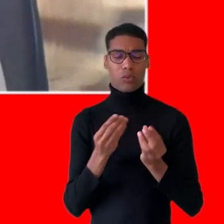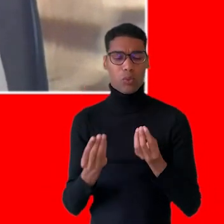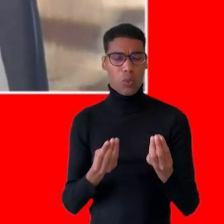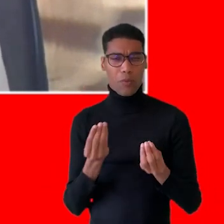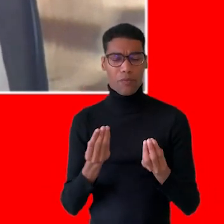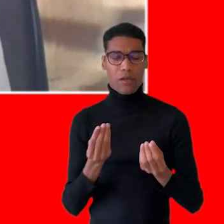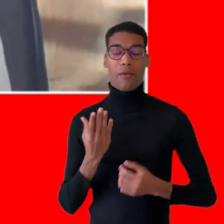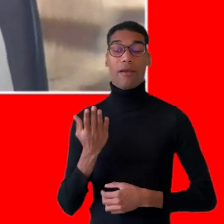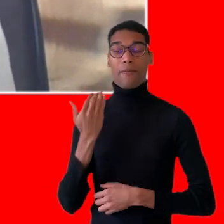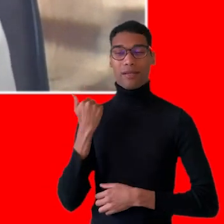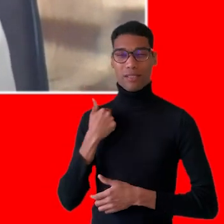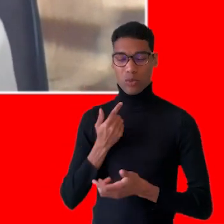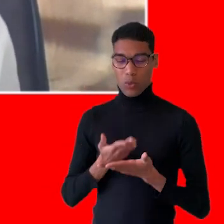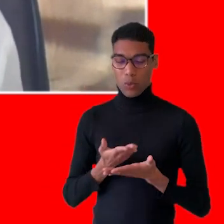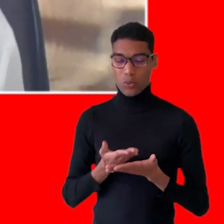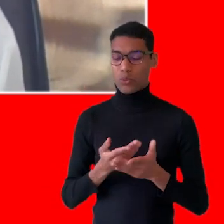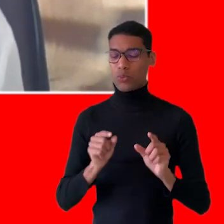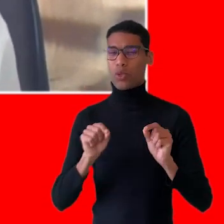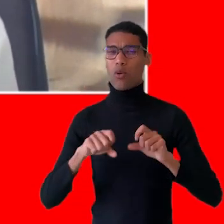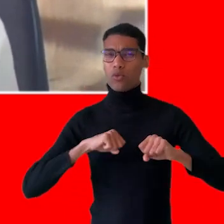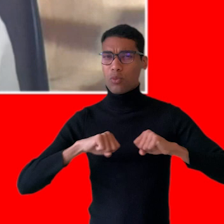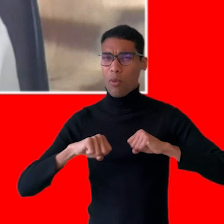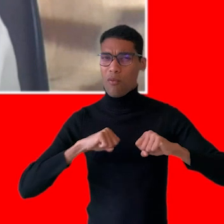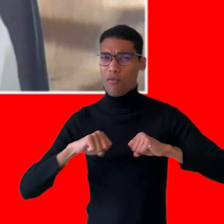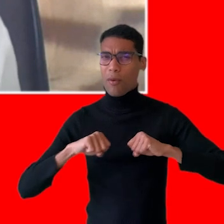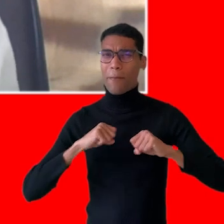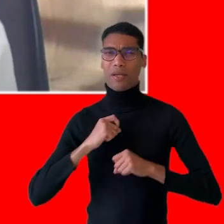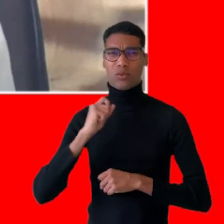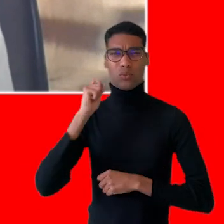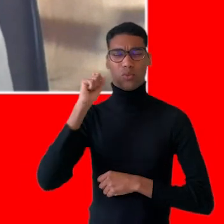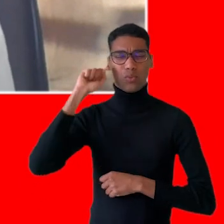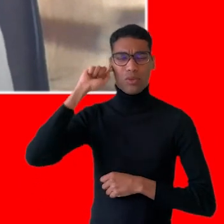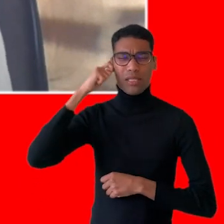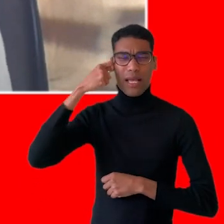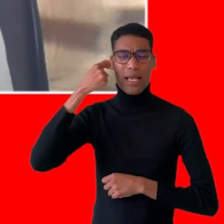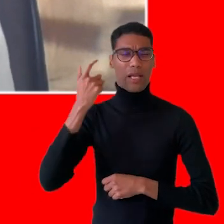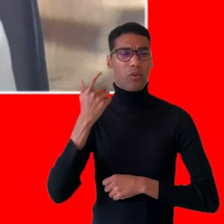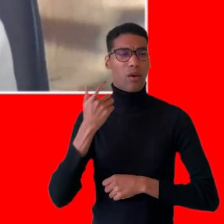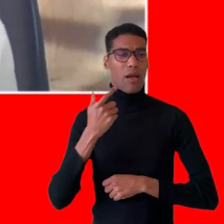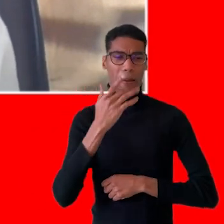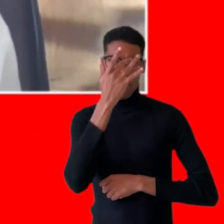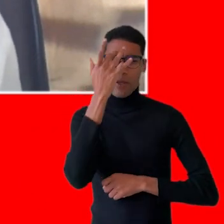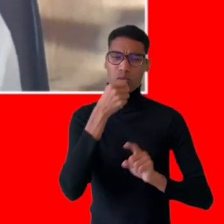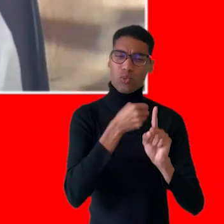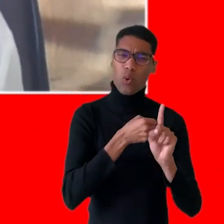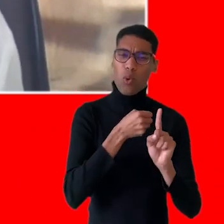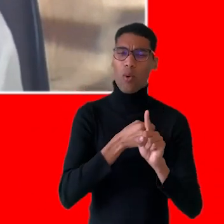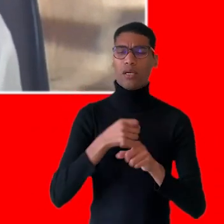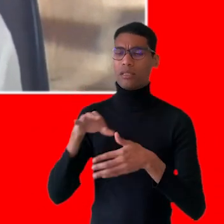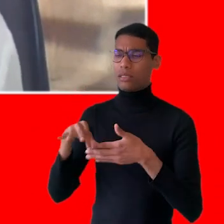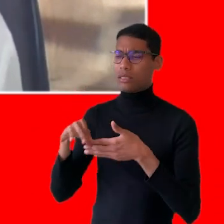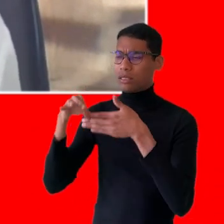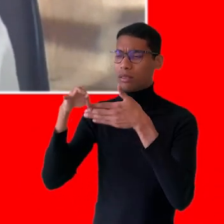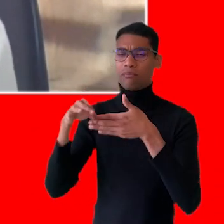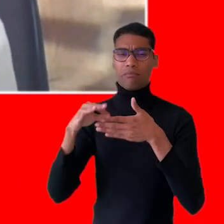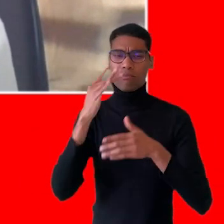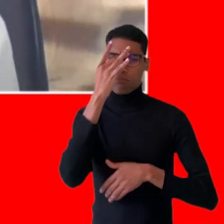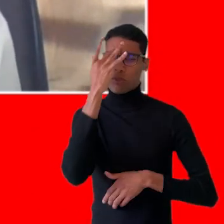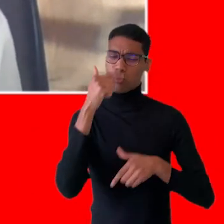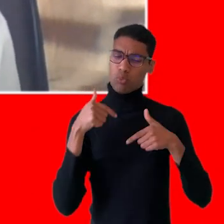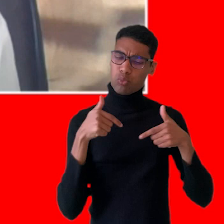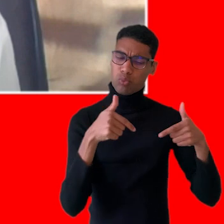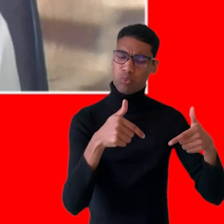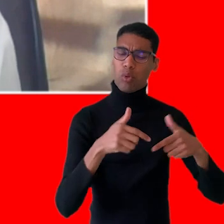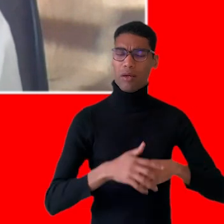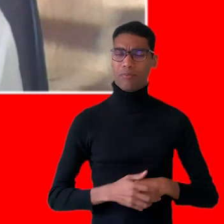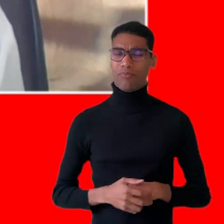eu estudei os movimentos negros, organizações negras, ativistas, lideranças,